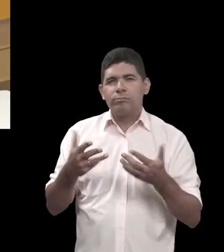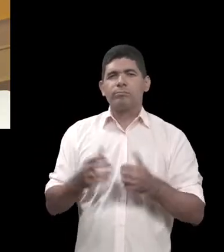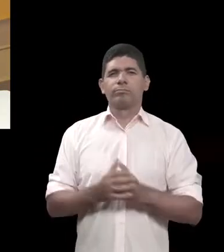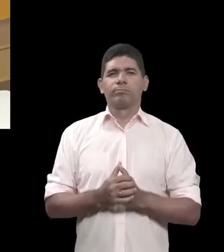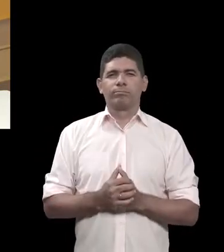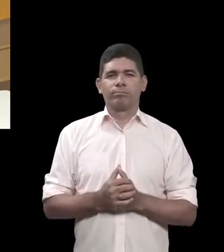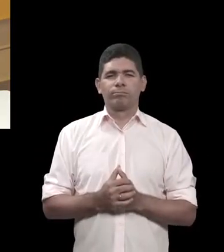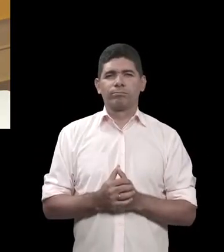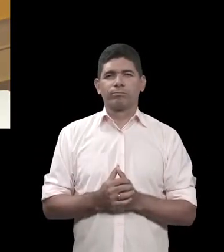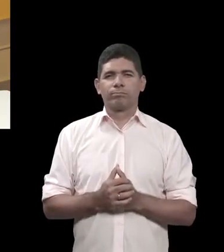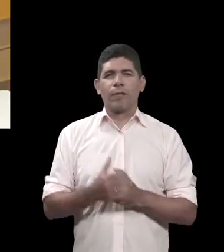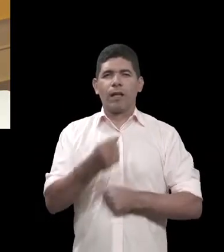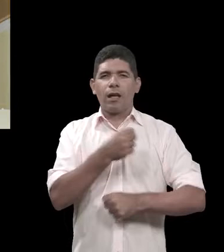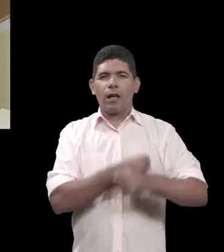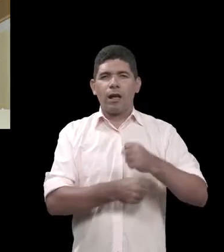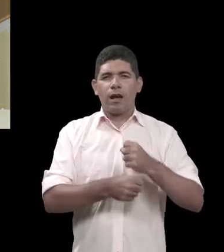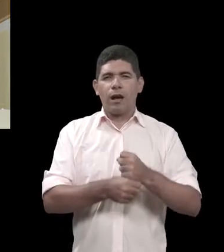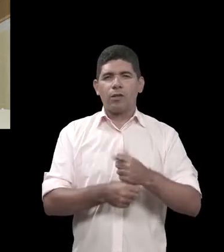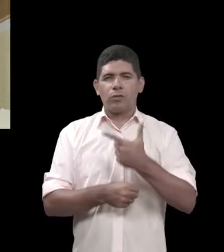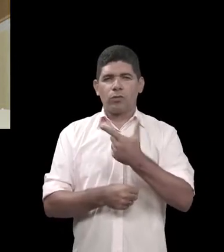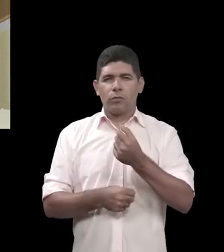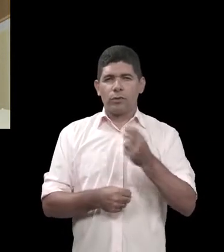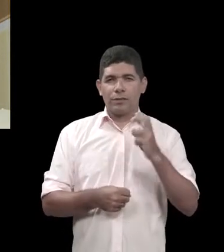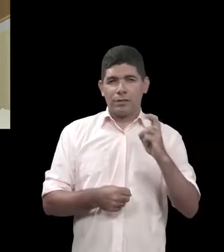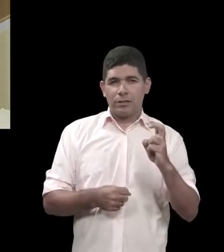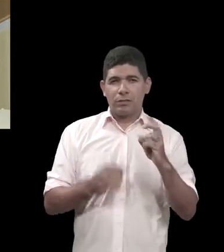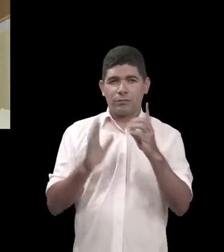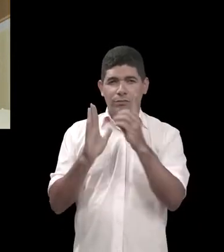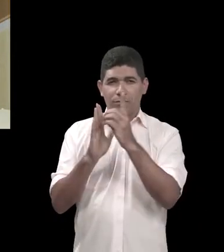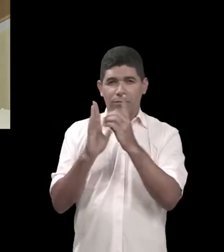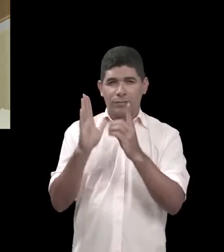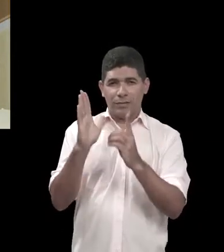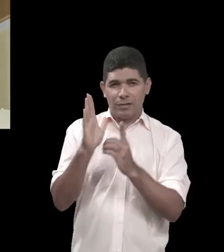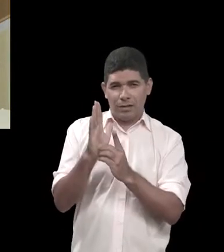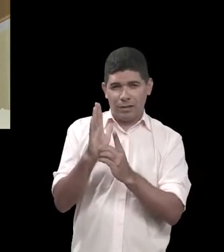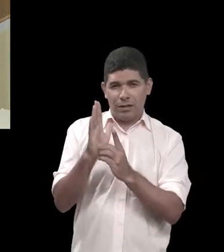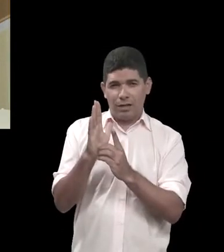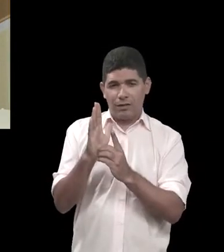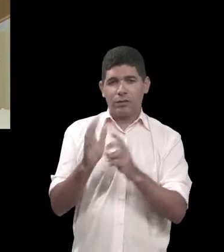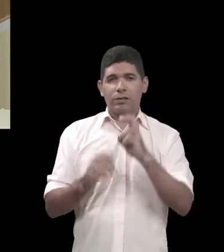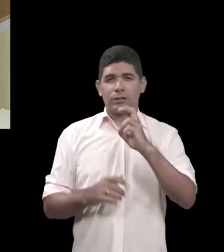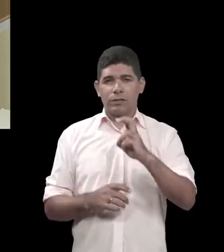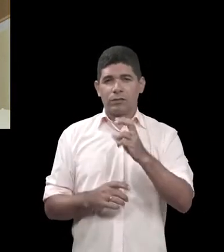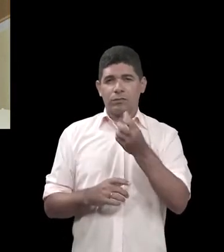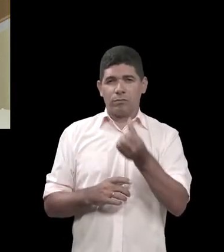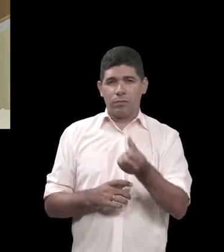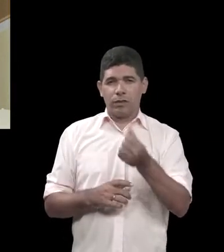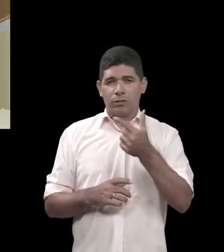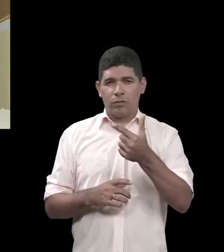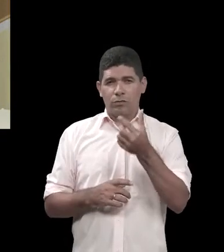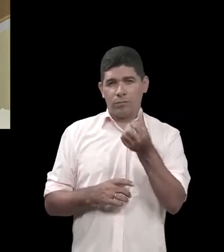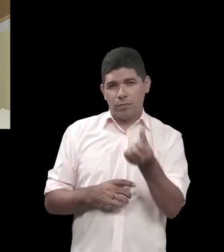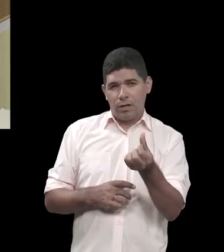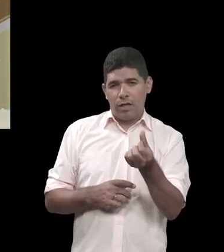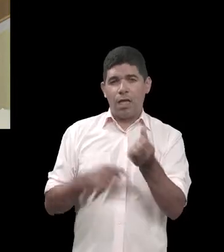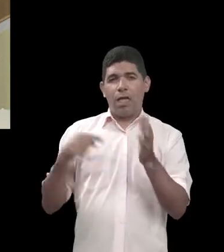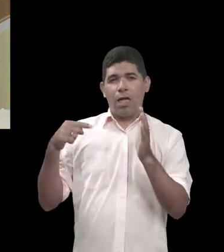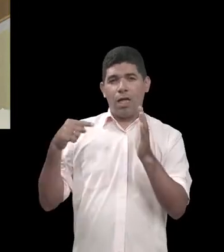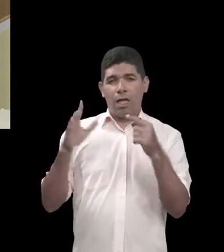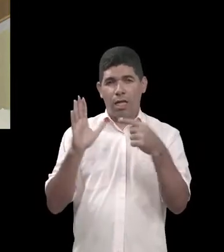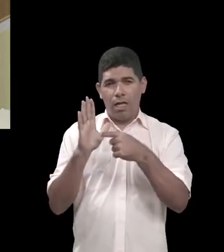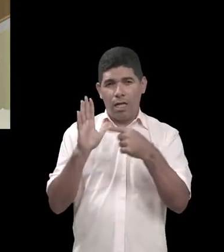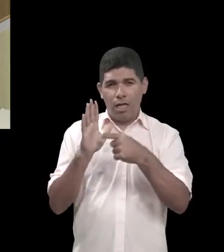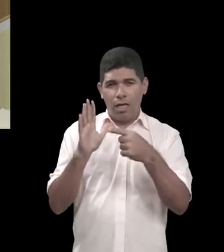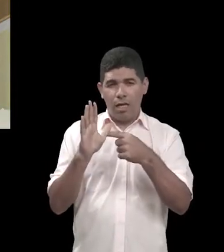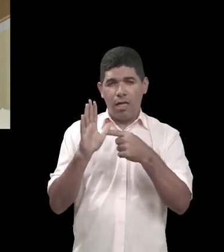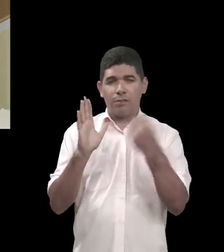Uhum. No ano de 2005, saiu um decreto, o decreto número 5626, que regulamenta